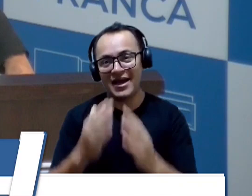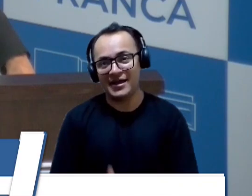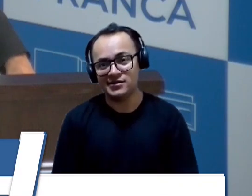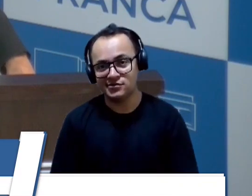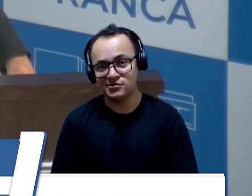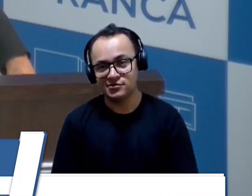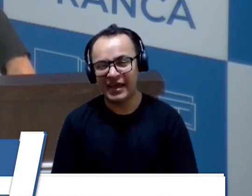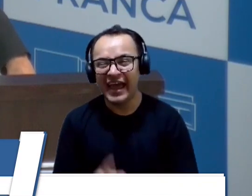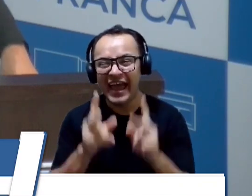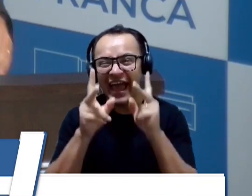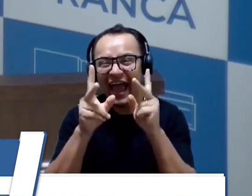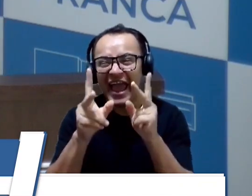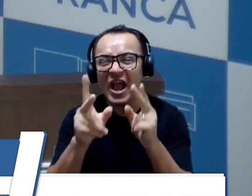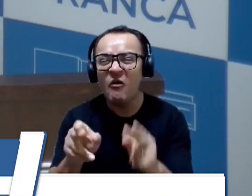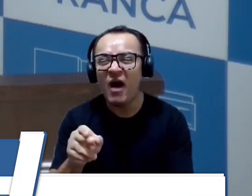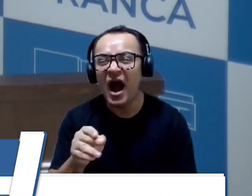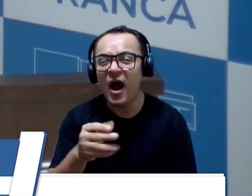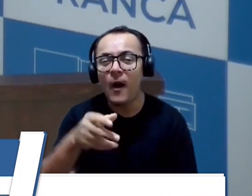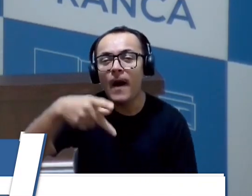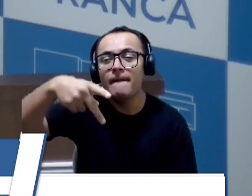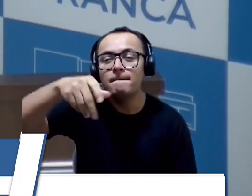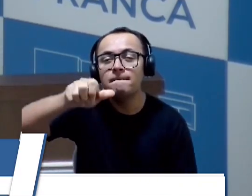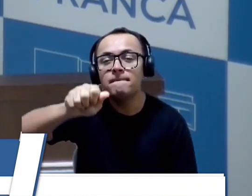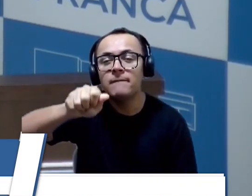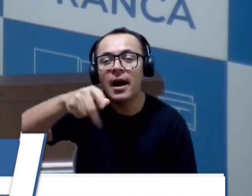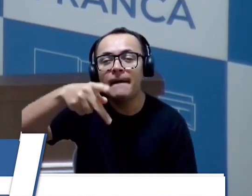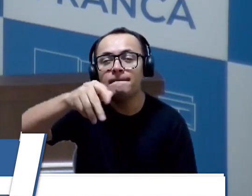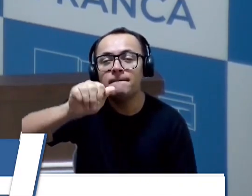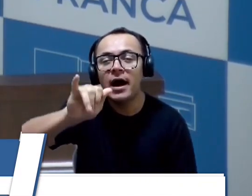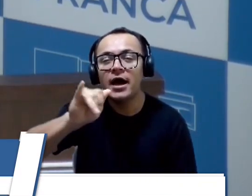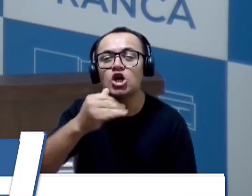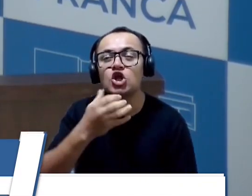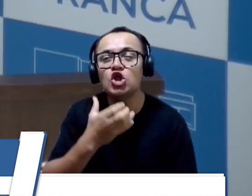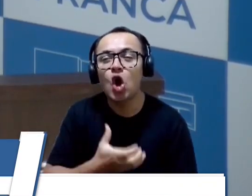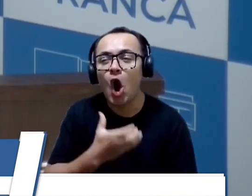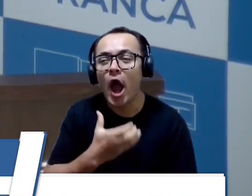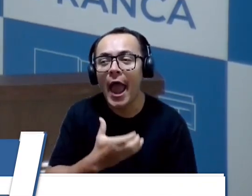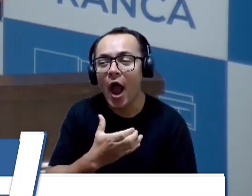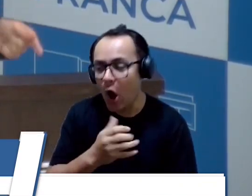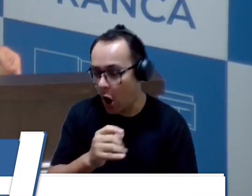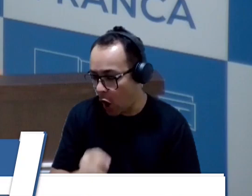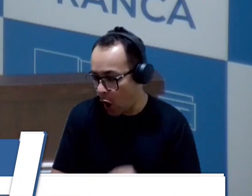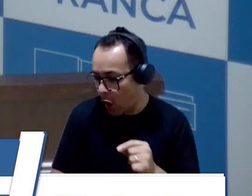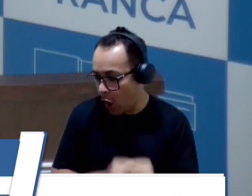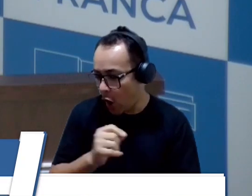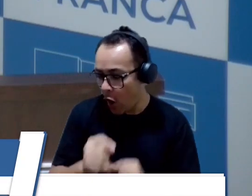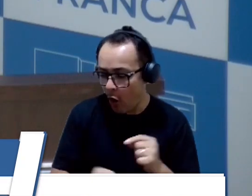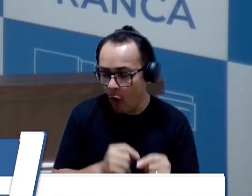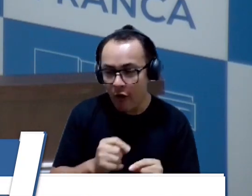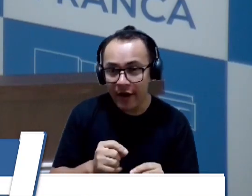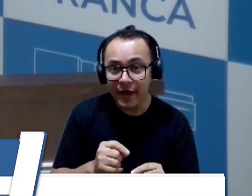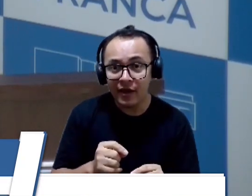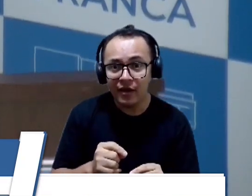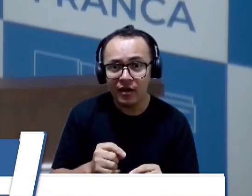Natal. Para fazer eleição, para correr, para poder ir lá. Mas ele já trabalha antes,